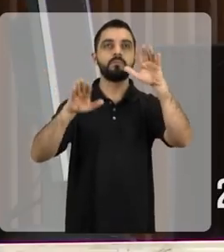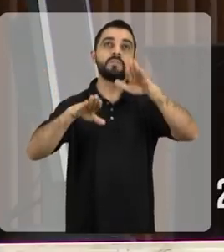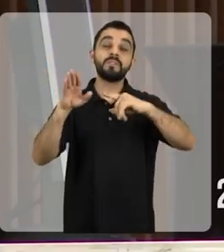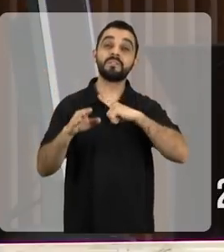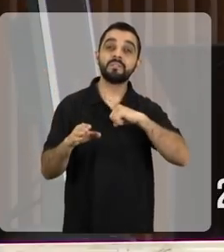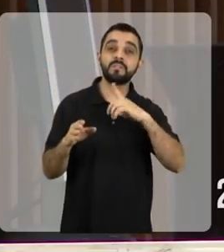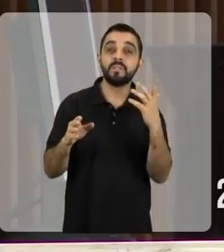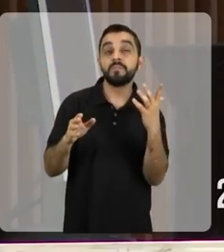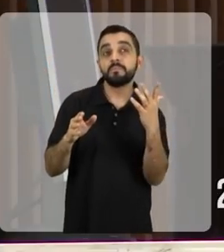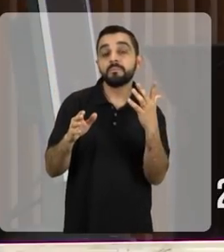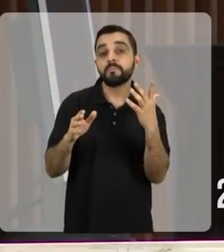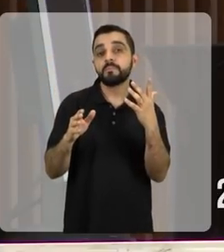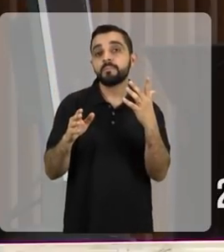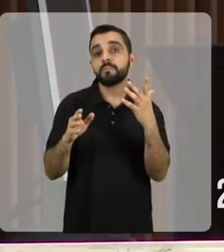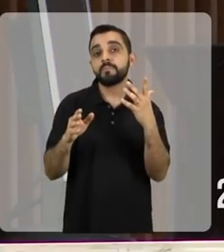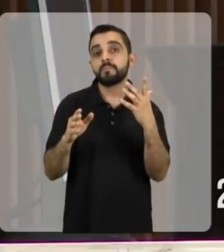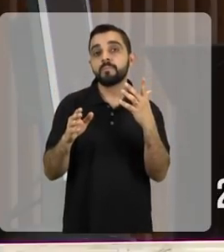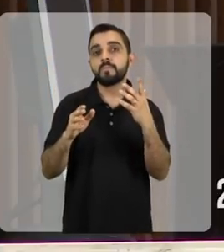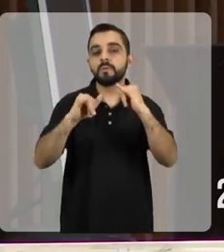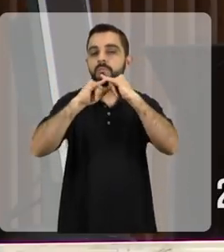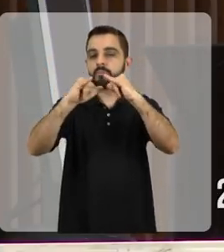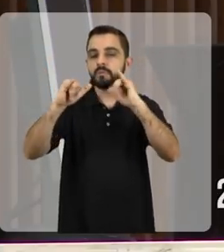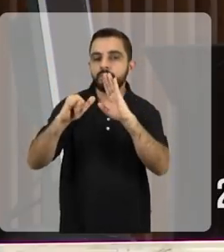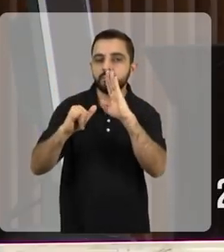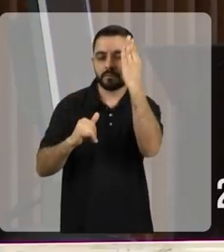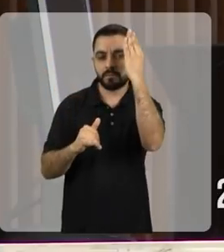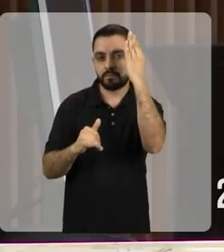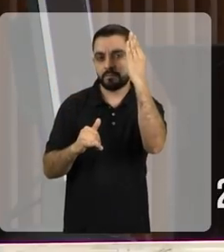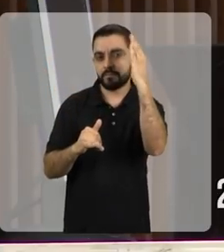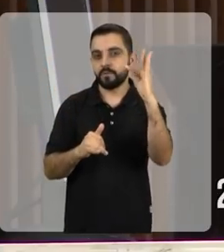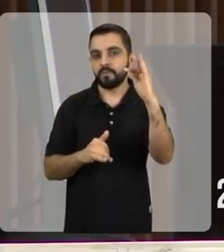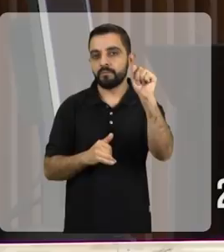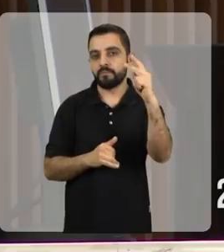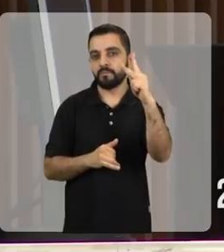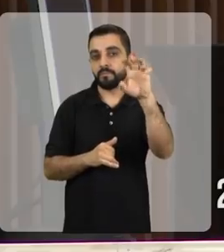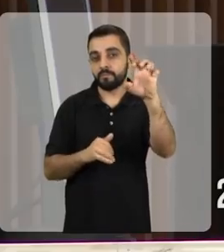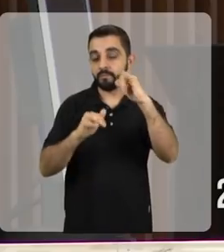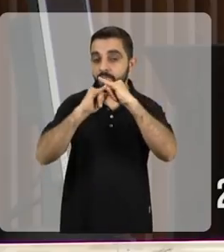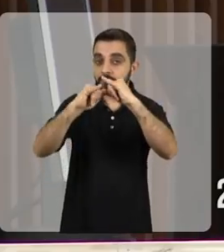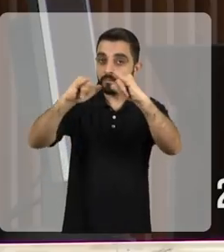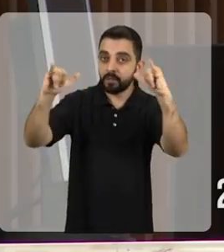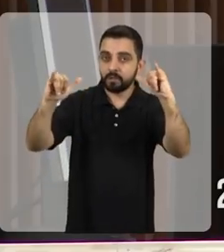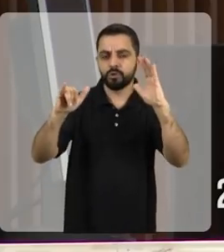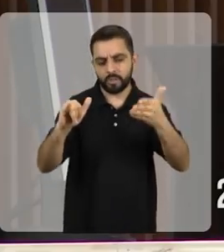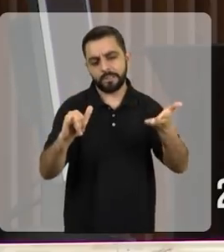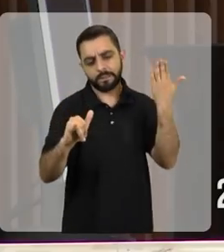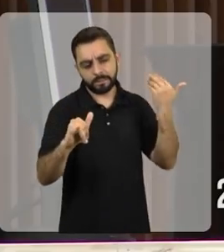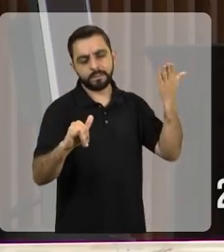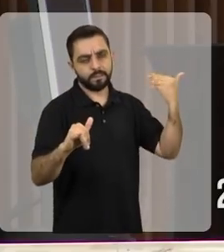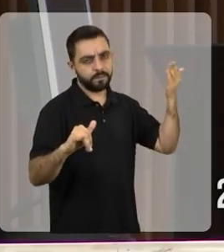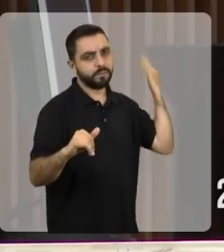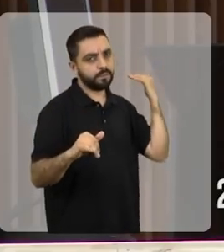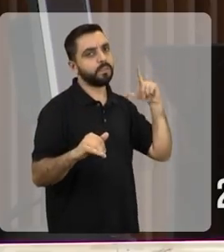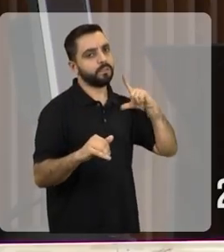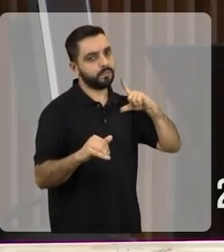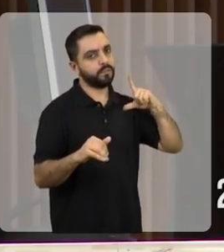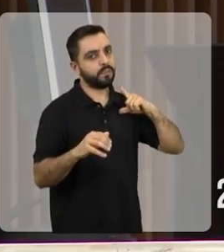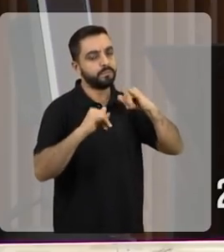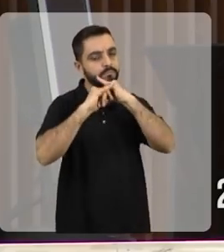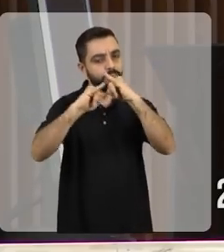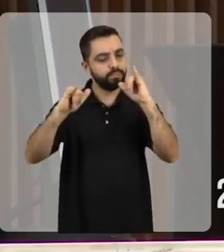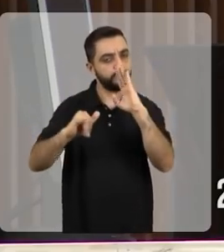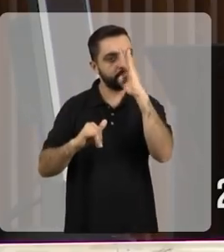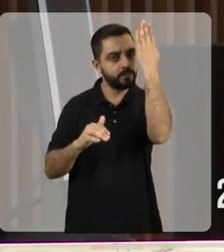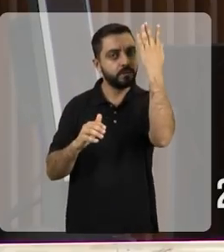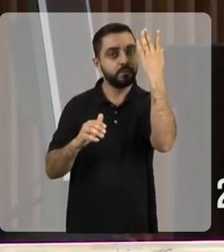são as falsidades que circulam e já não é de agora já é de alguns anos sobre as